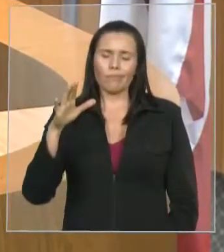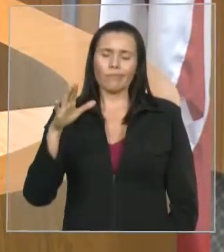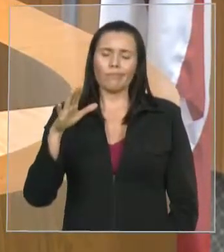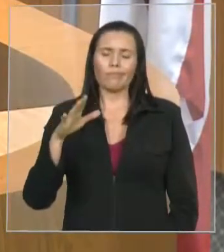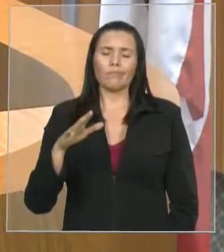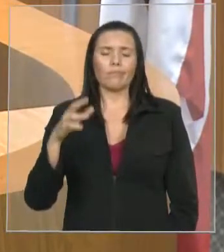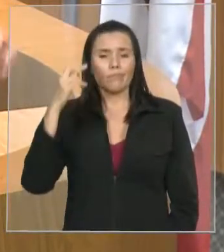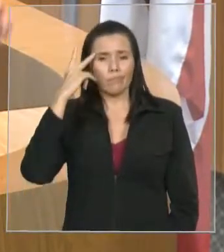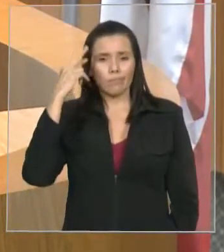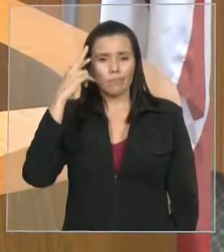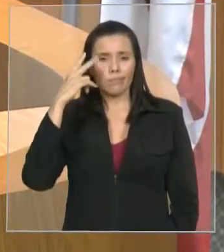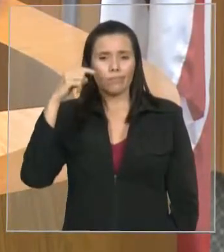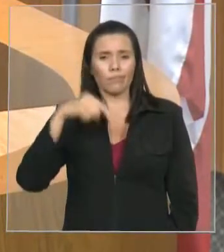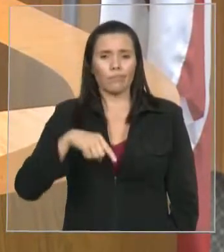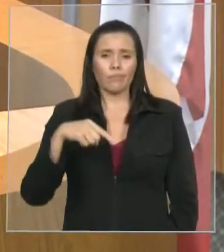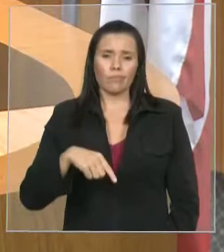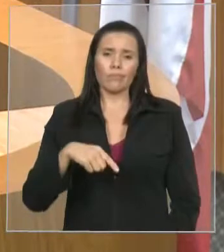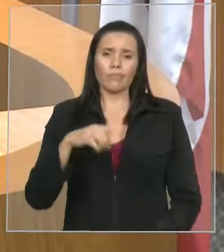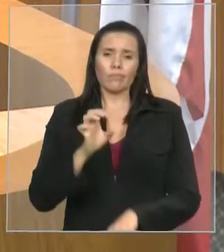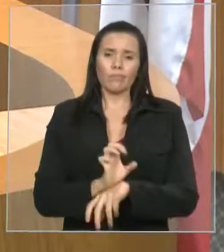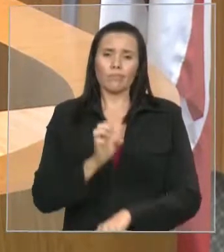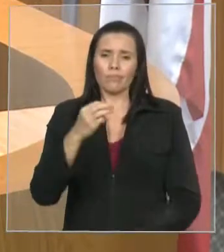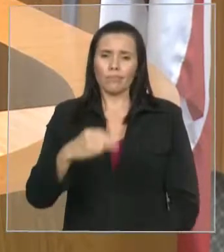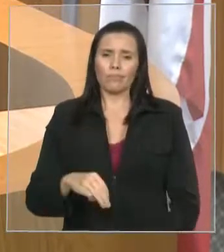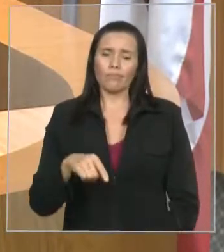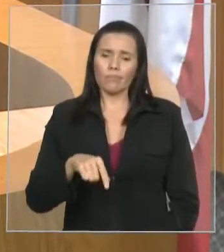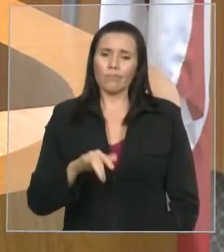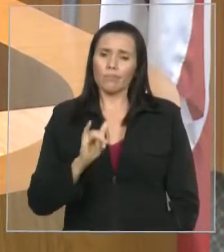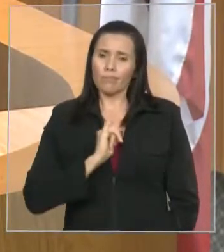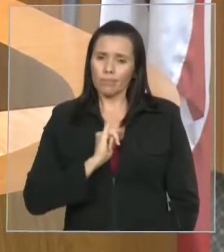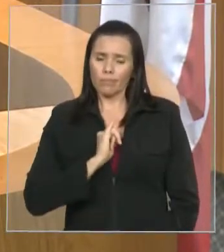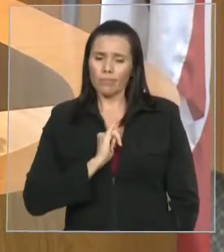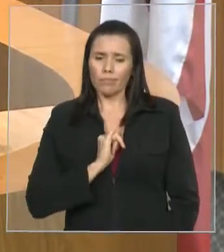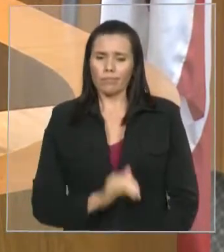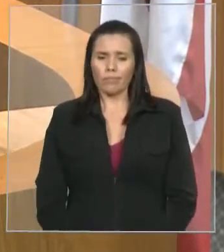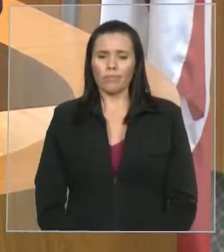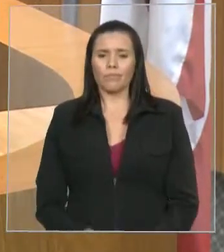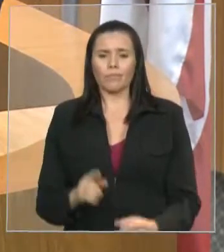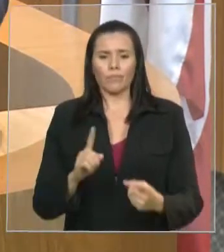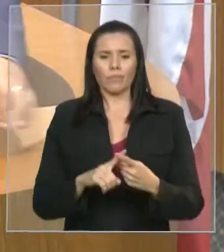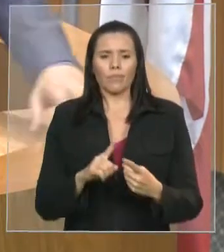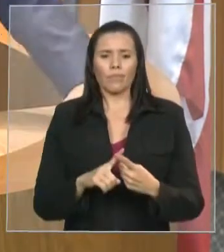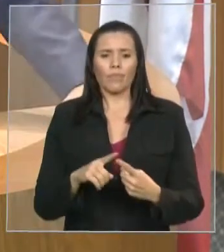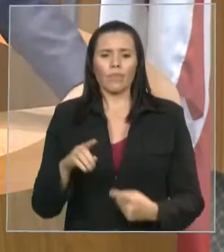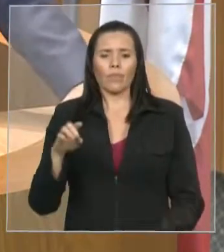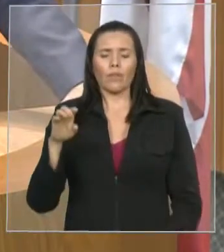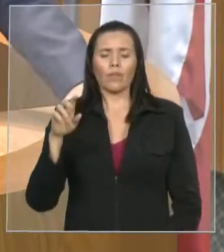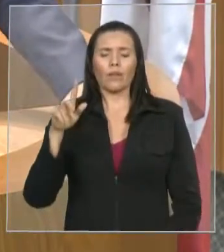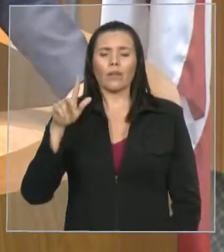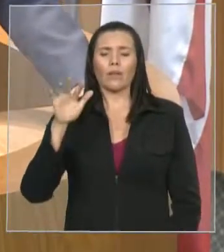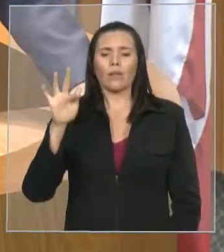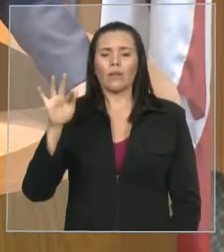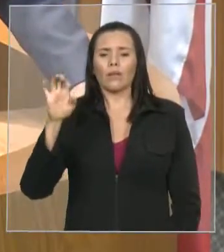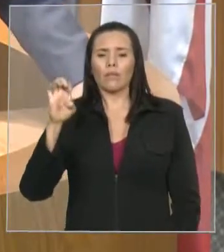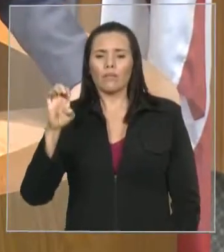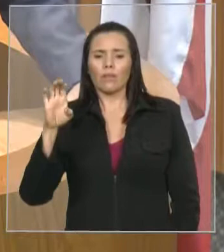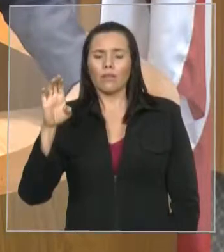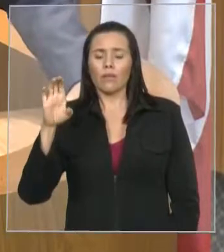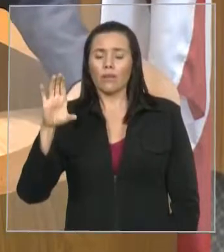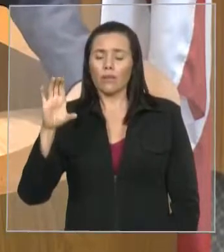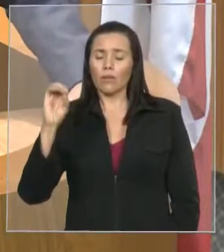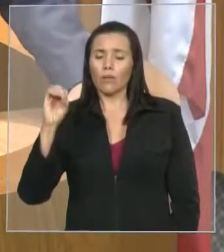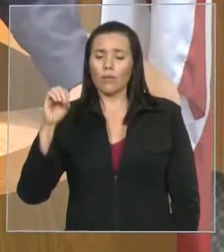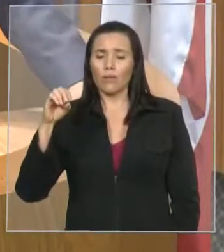nossa região já reconhece esses três eventos como patrimônio. E agora a Assembleia passa a reconhecer. E